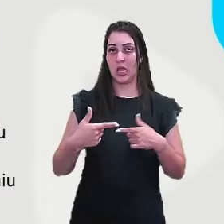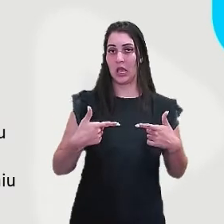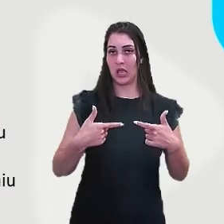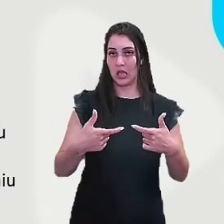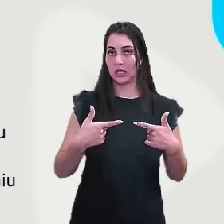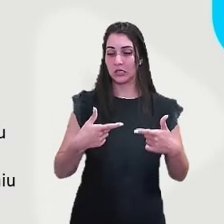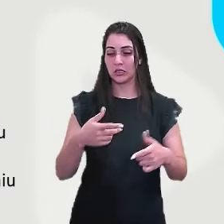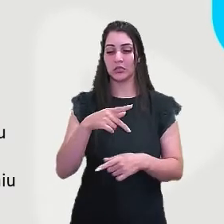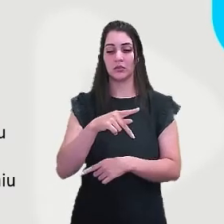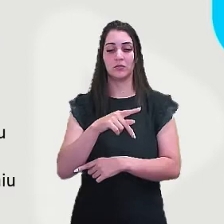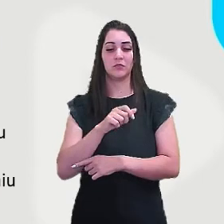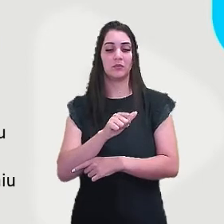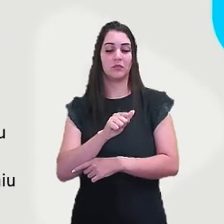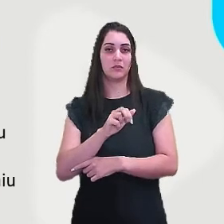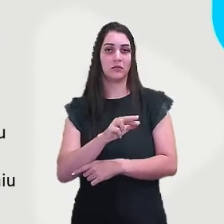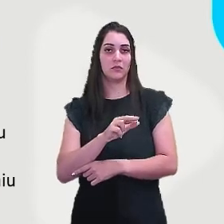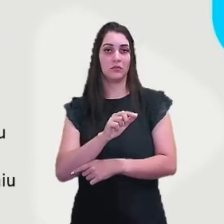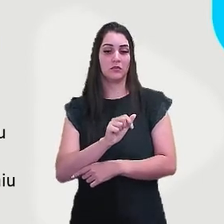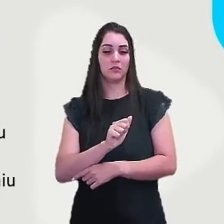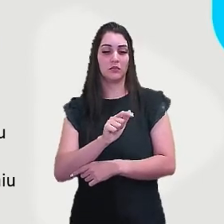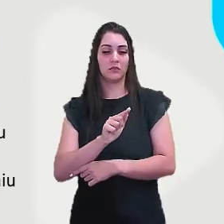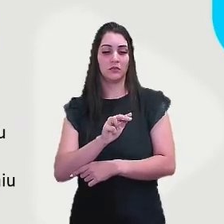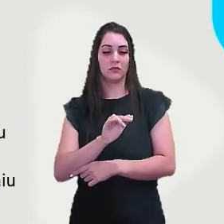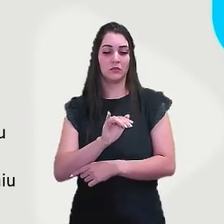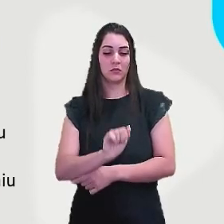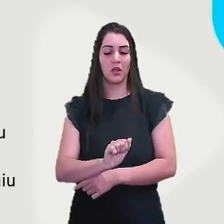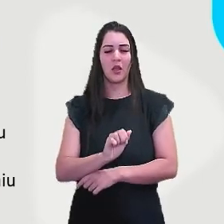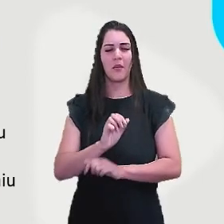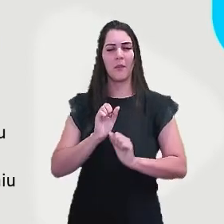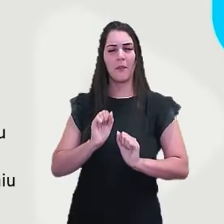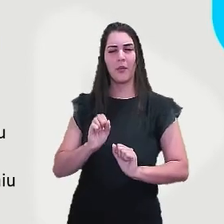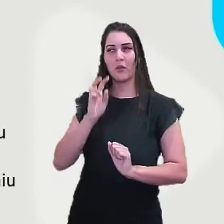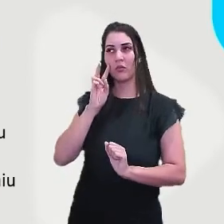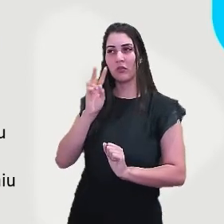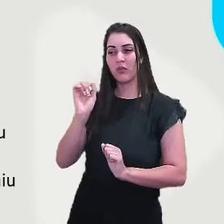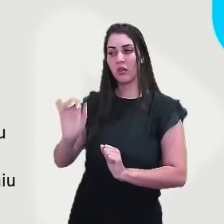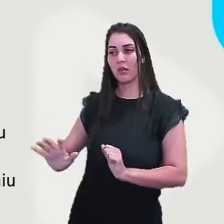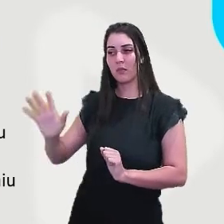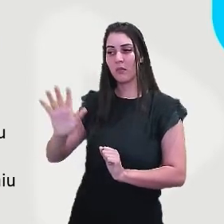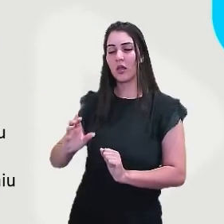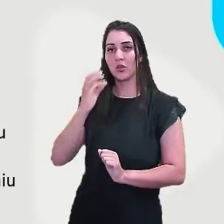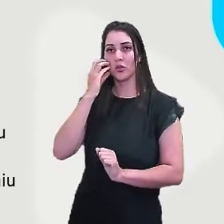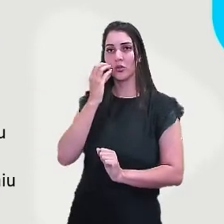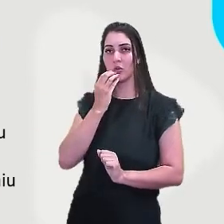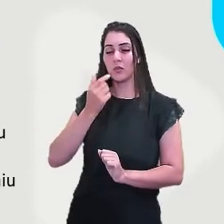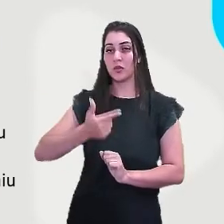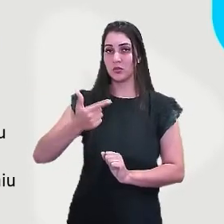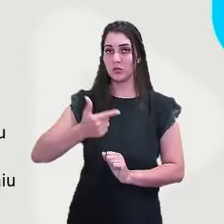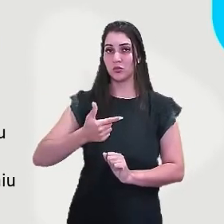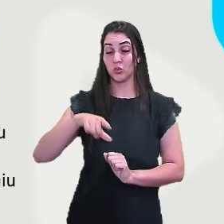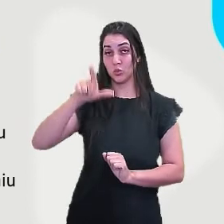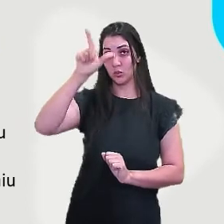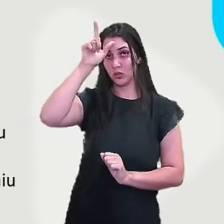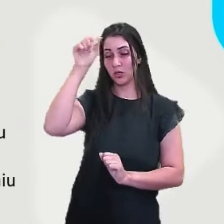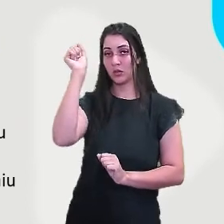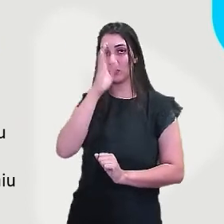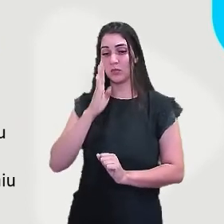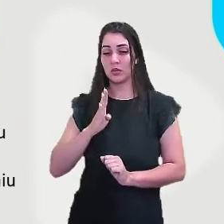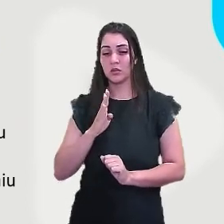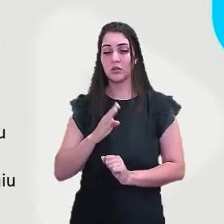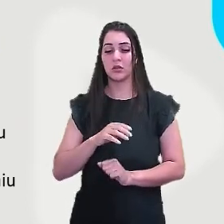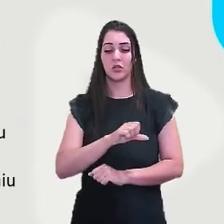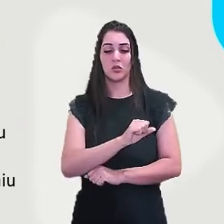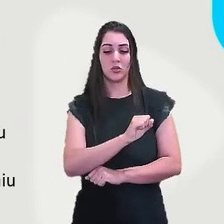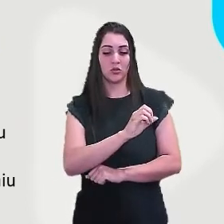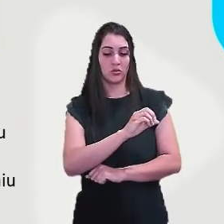podem observar a imagem de Dom Pedro II, o líder brasileiro, e o Solano Lopes, o líder